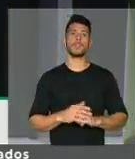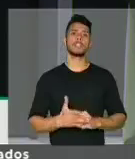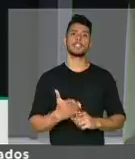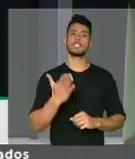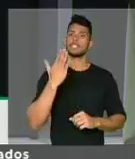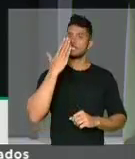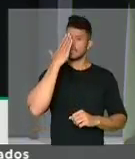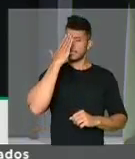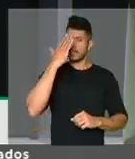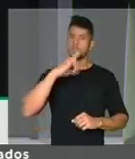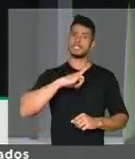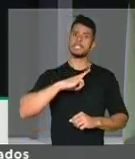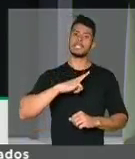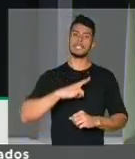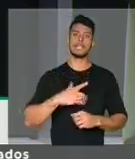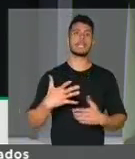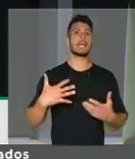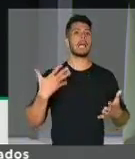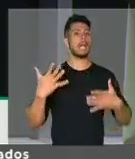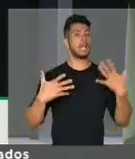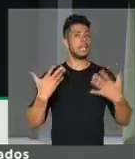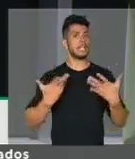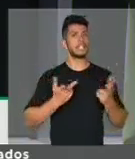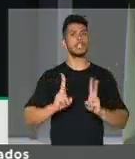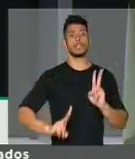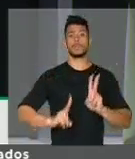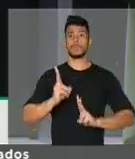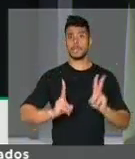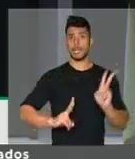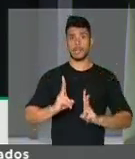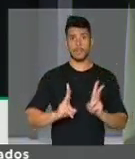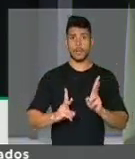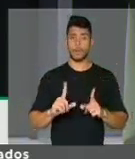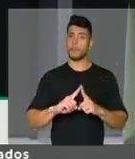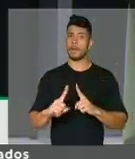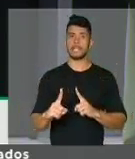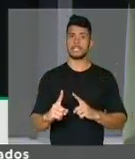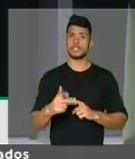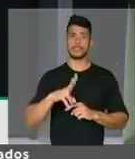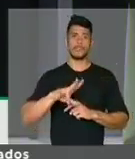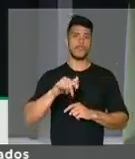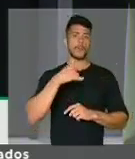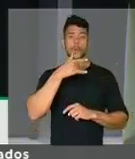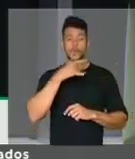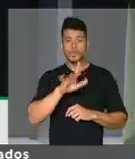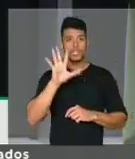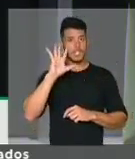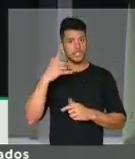deixa a dor em casa nos esperando, será suficiente para resolver esses problemas.